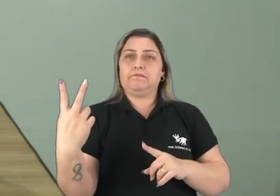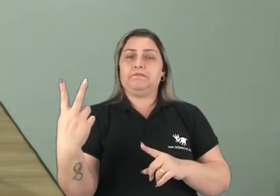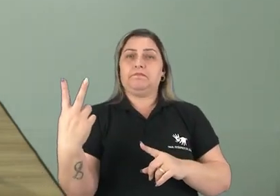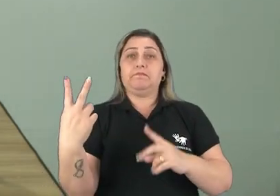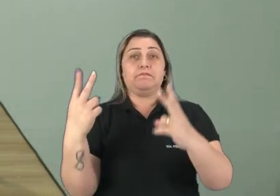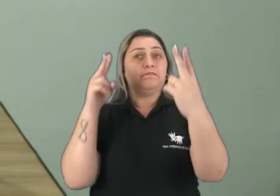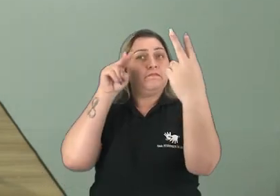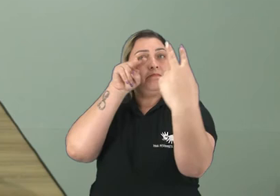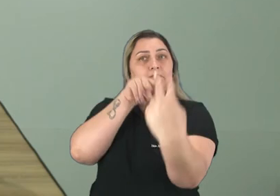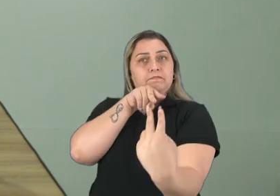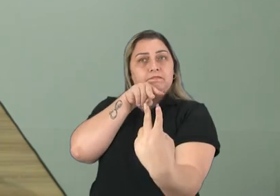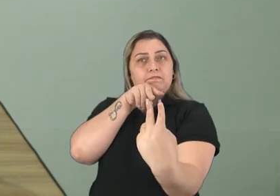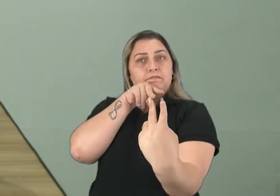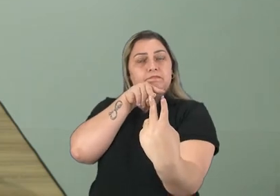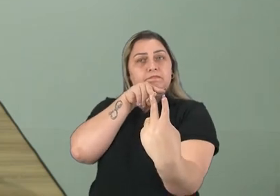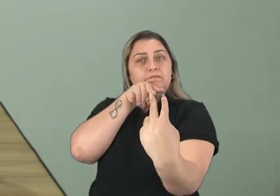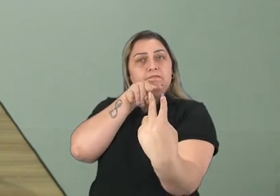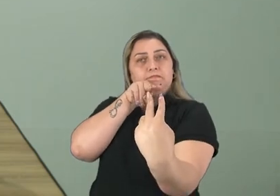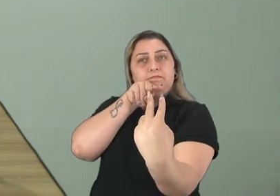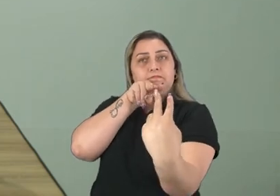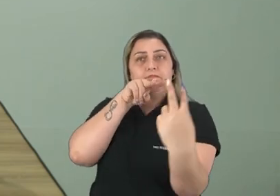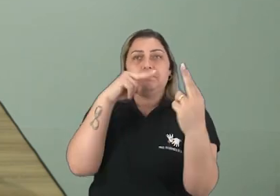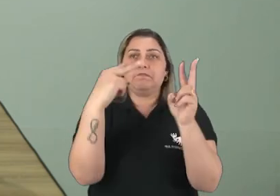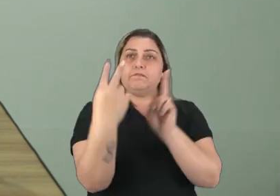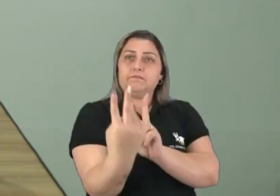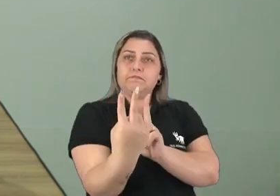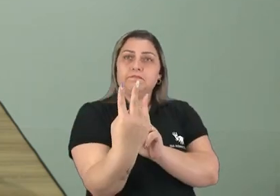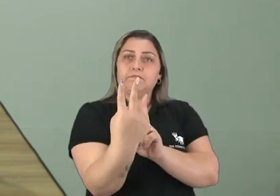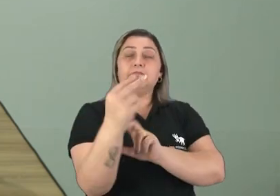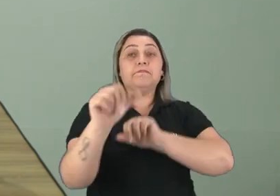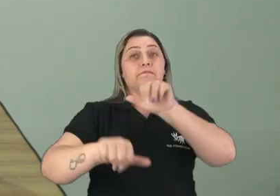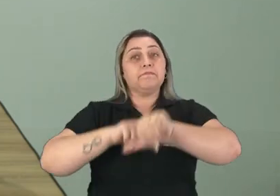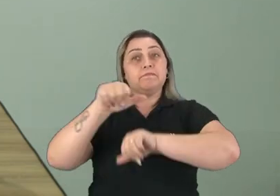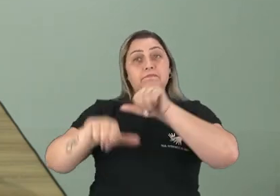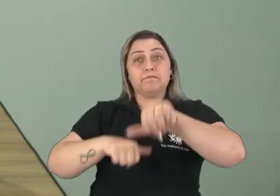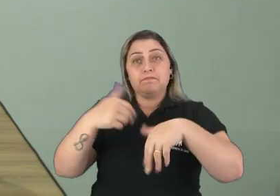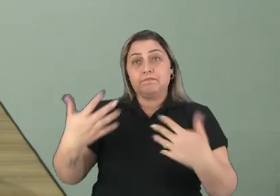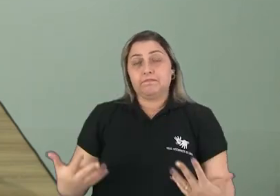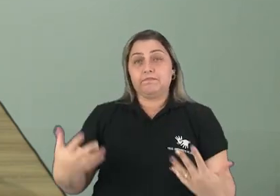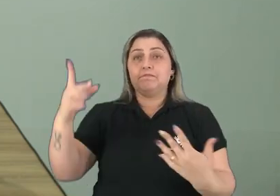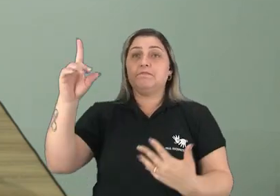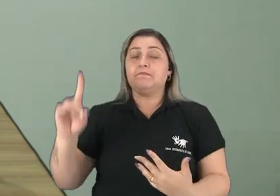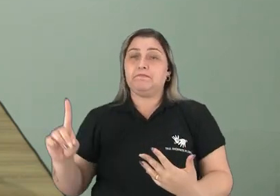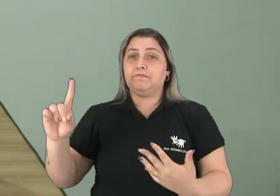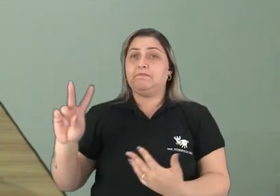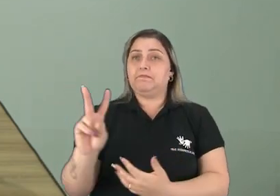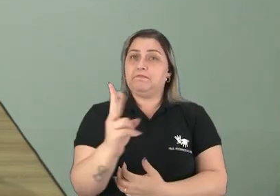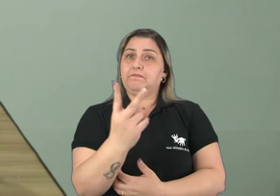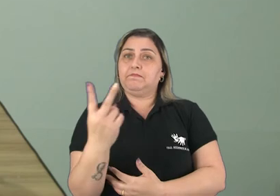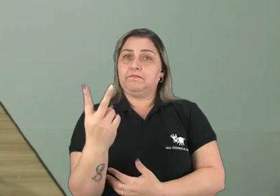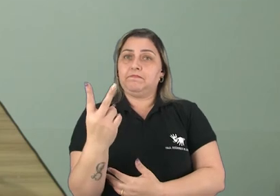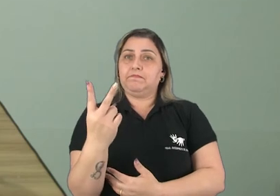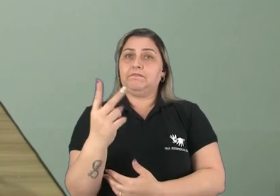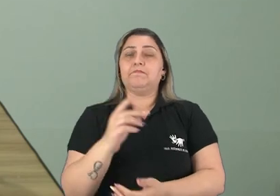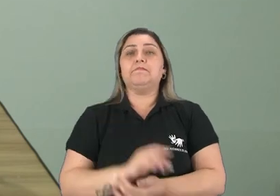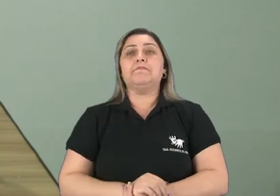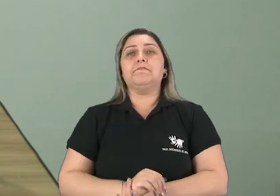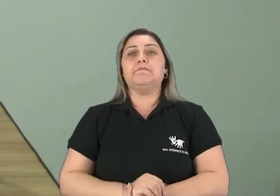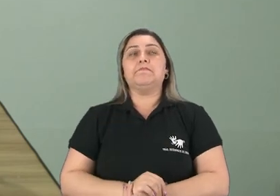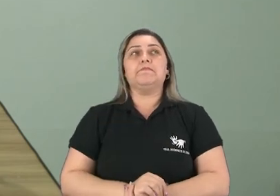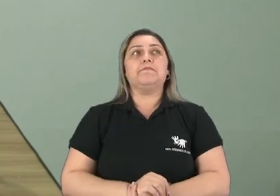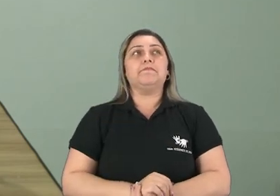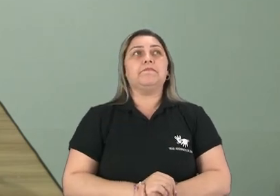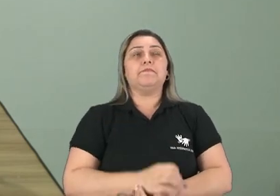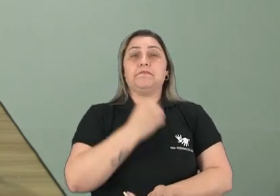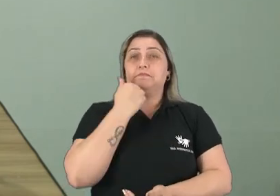olho para vocês, a minha mão direita está do outro lado, em outro sentido. Isso